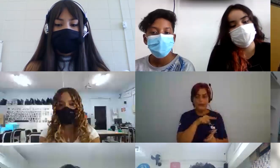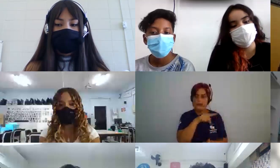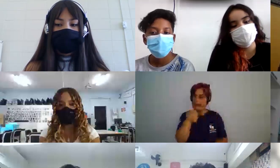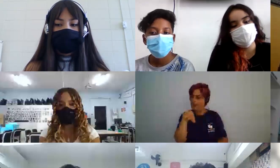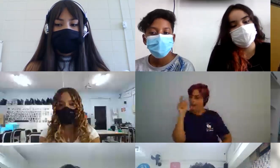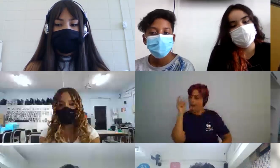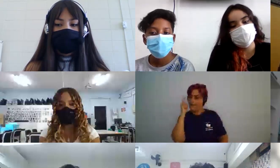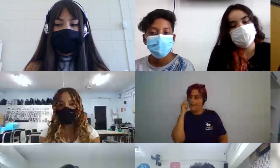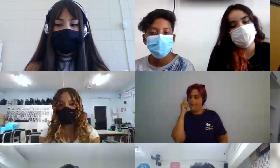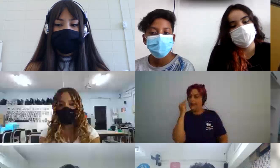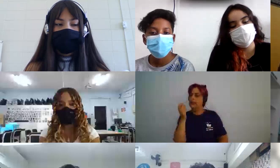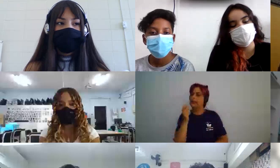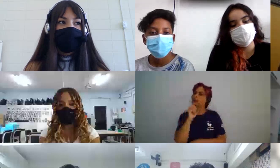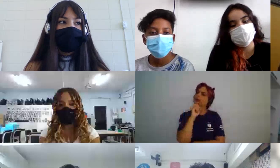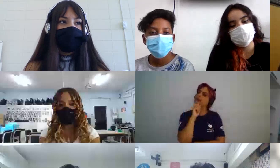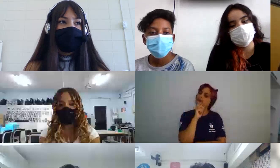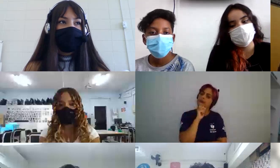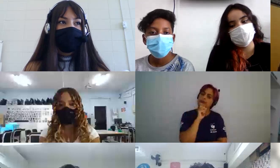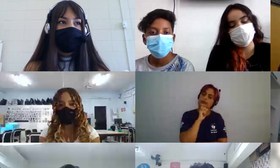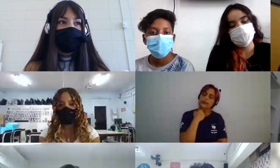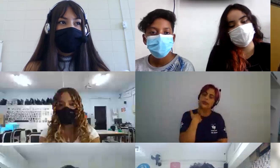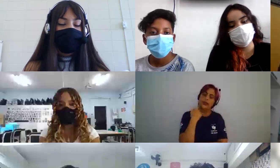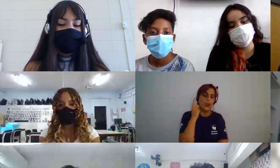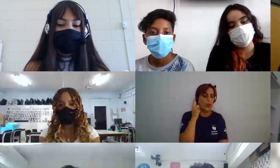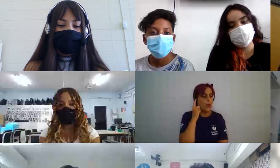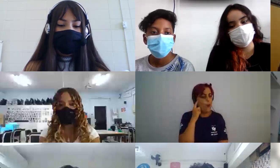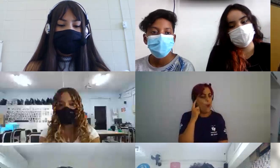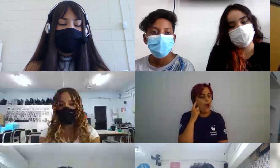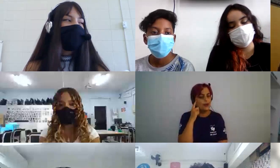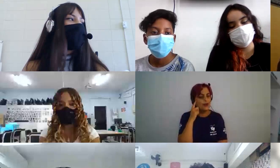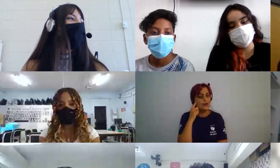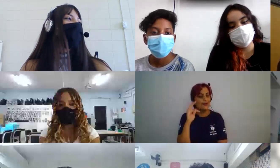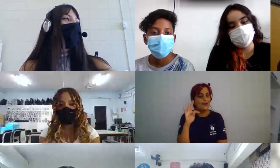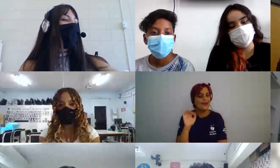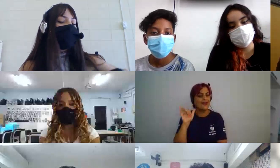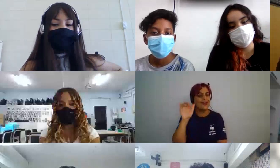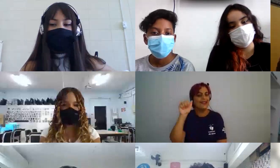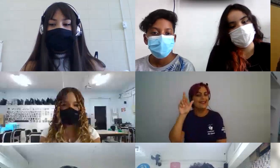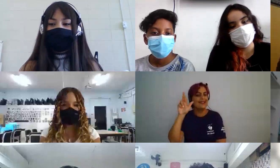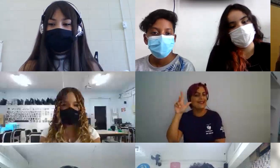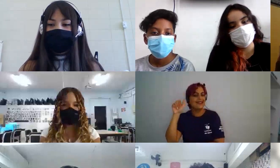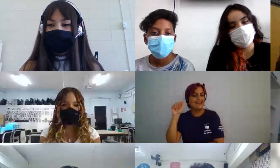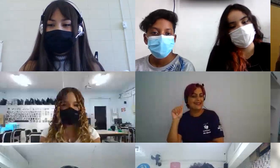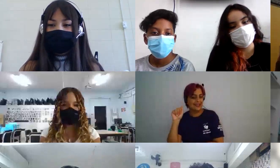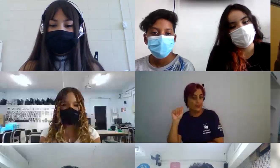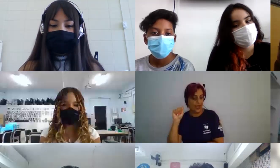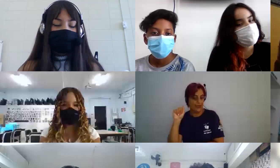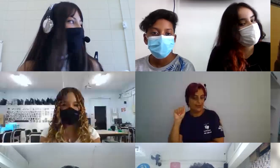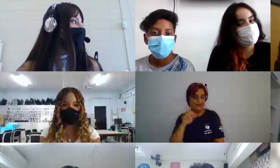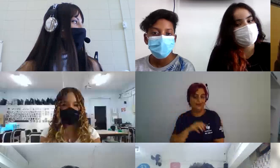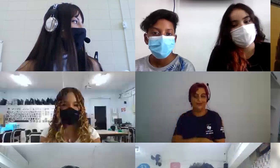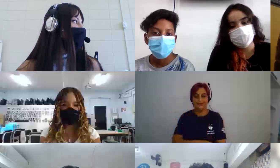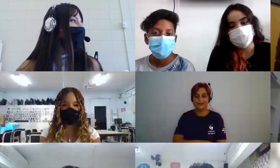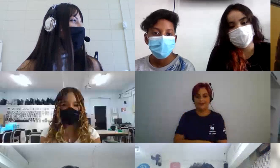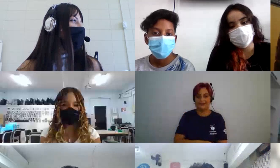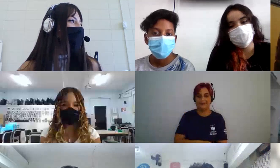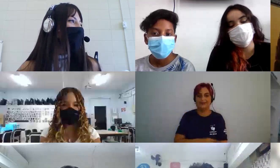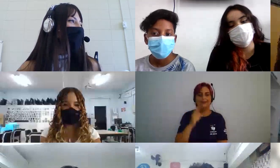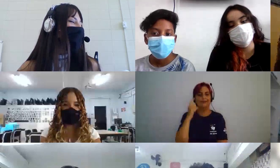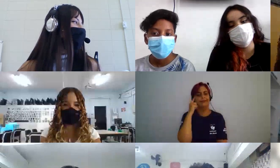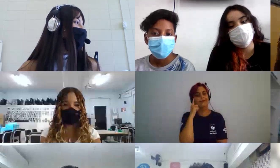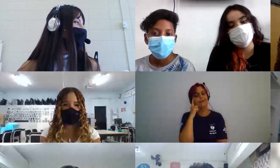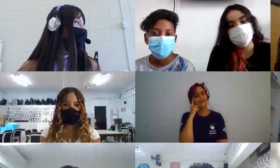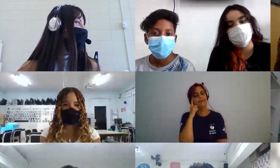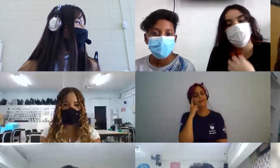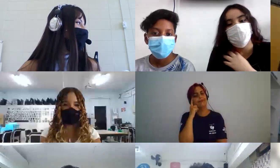aí, eu acho até que é a Tiara, que é a nossa moça que está fazendo a linguagem Libras. Ela está pensando